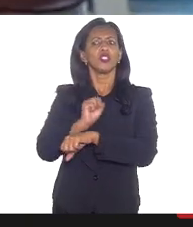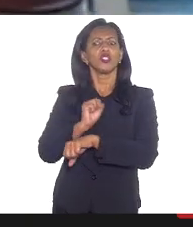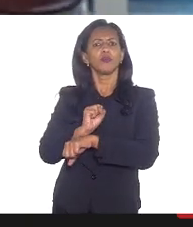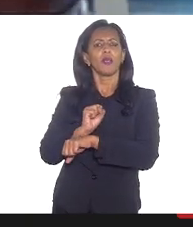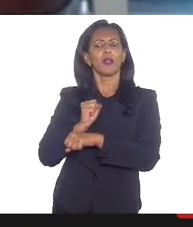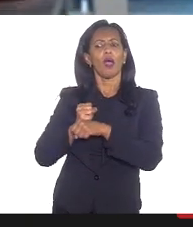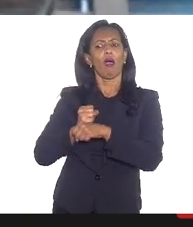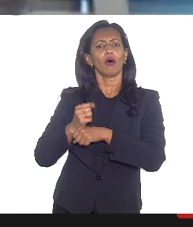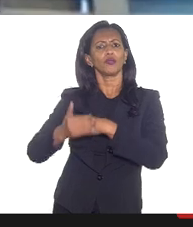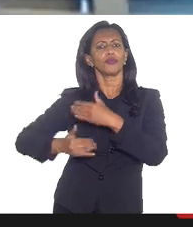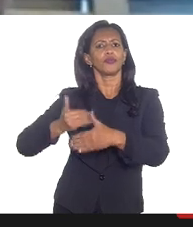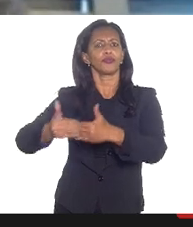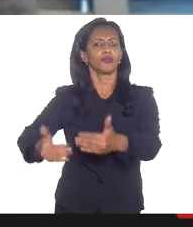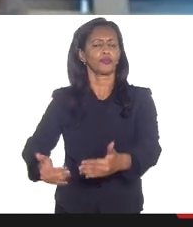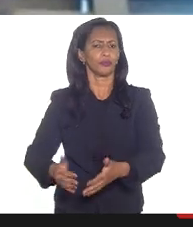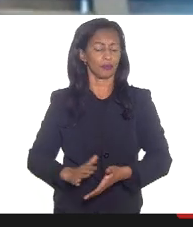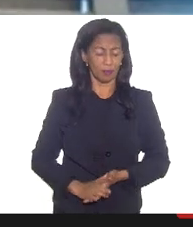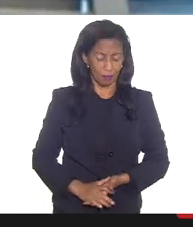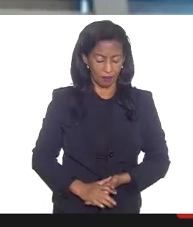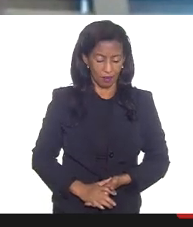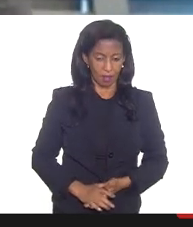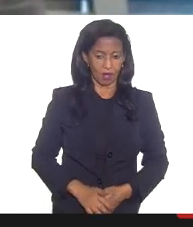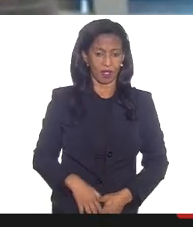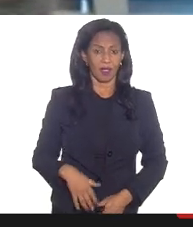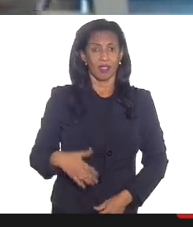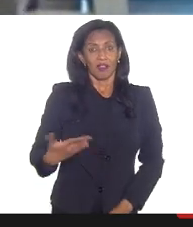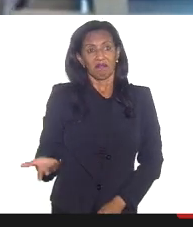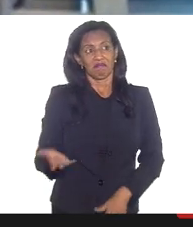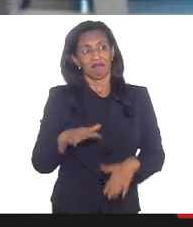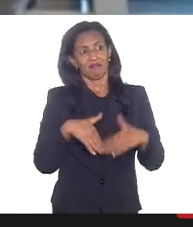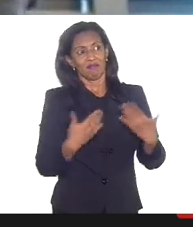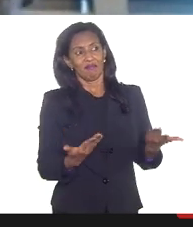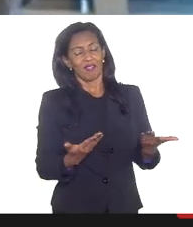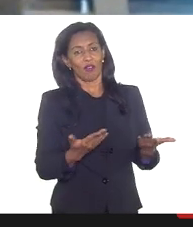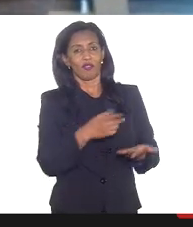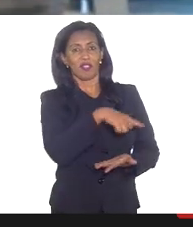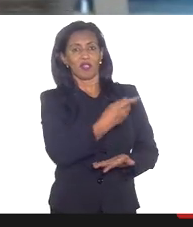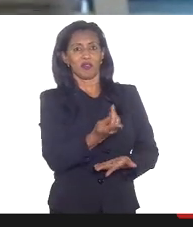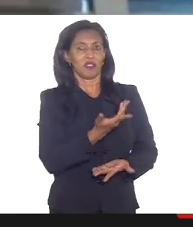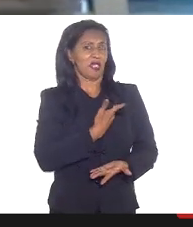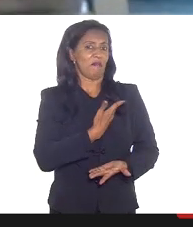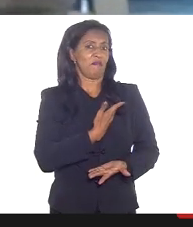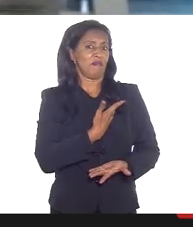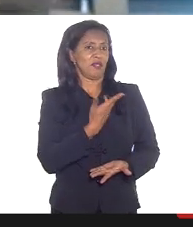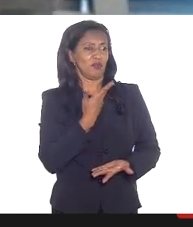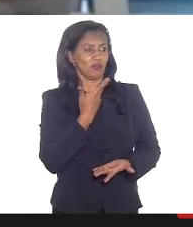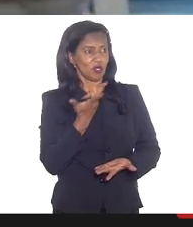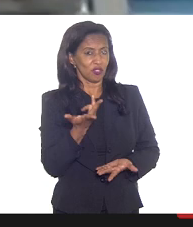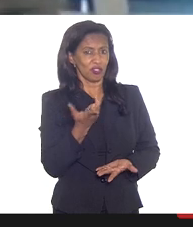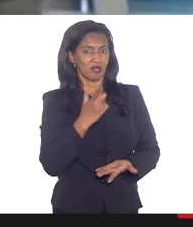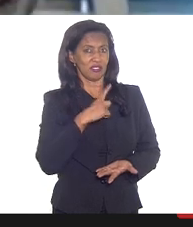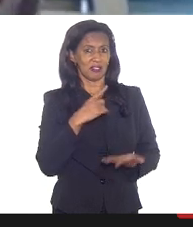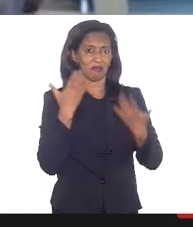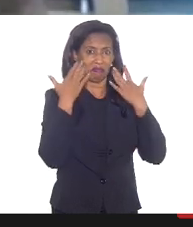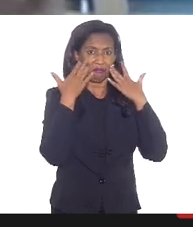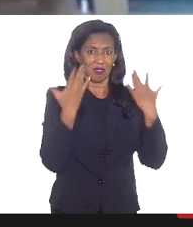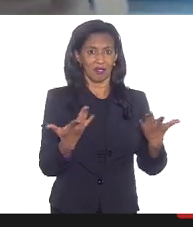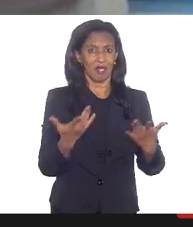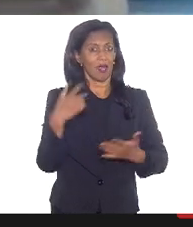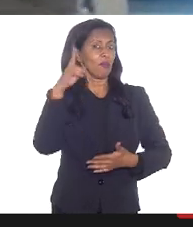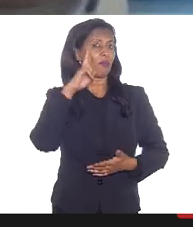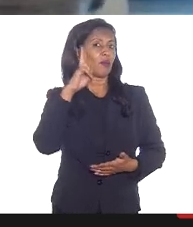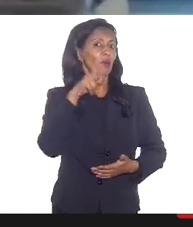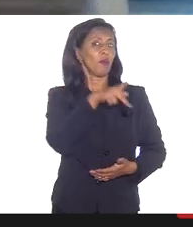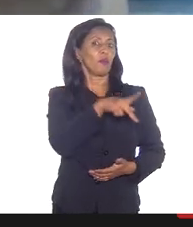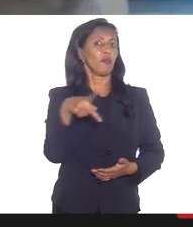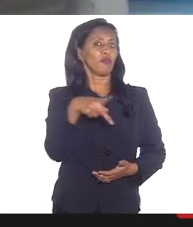próximos anos. E aí, né, talvez os colegas aí tenham se manifestado no chat, é bom a gente lembrar que os professores, o